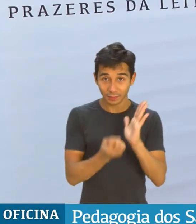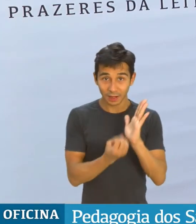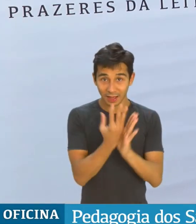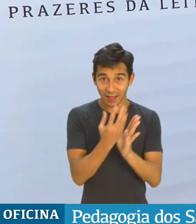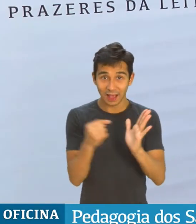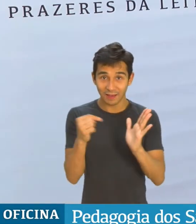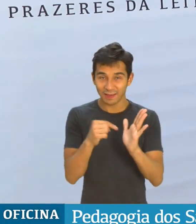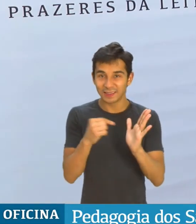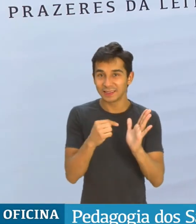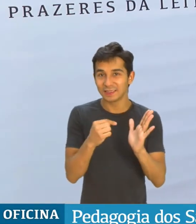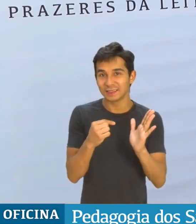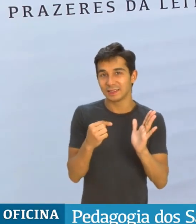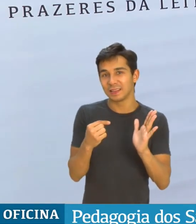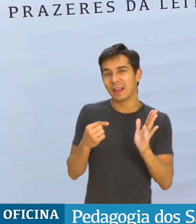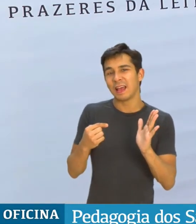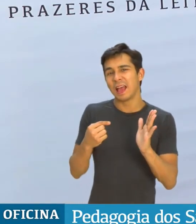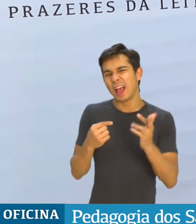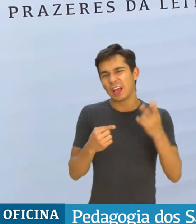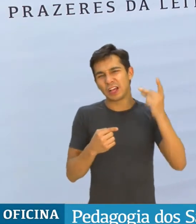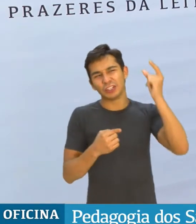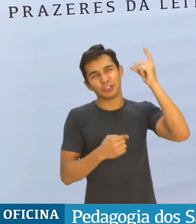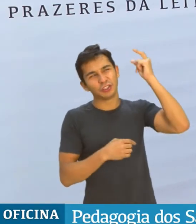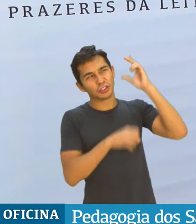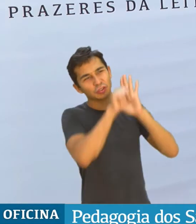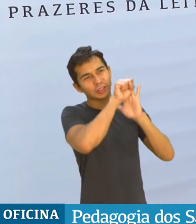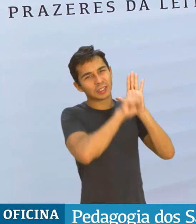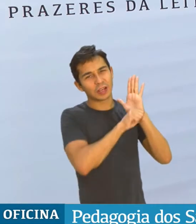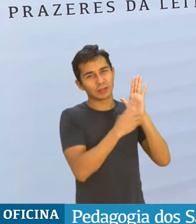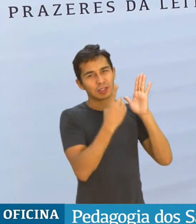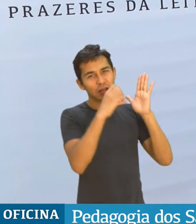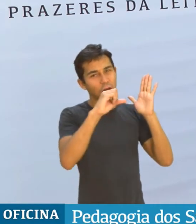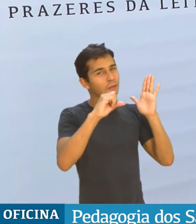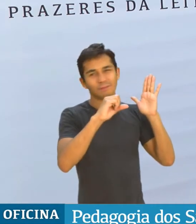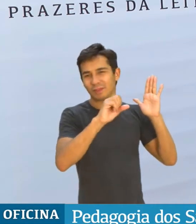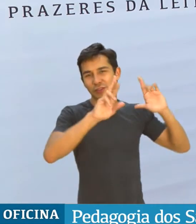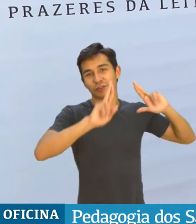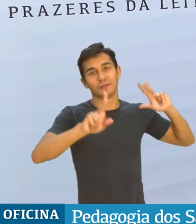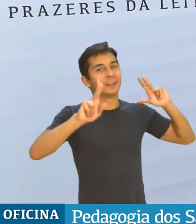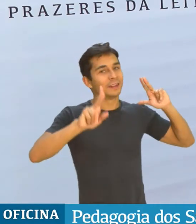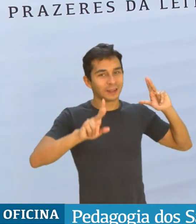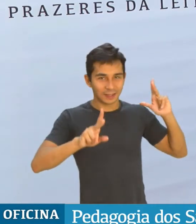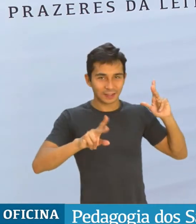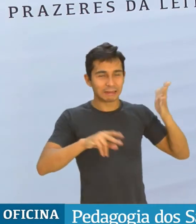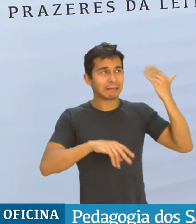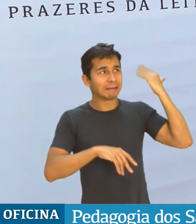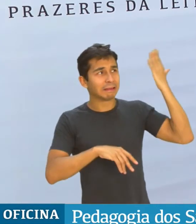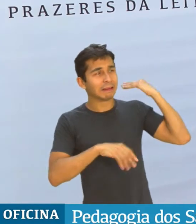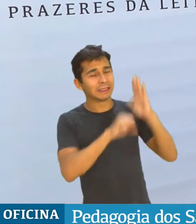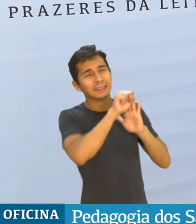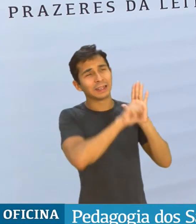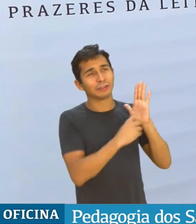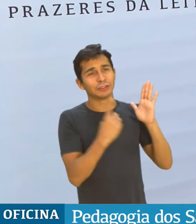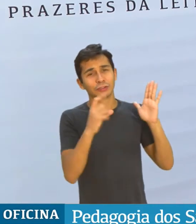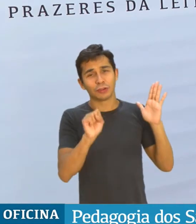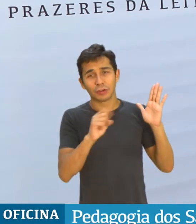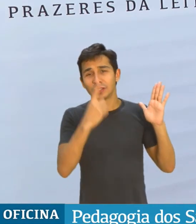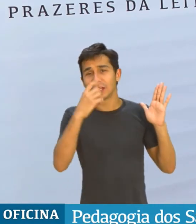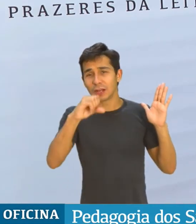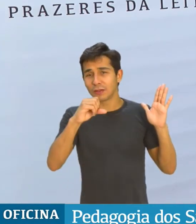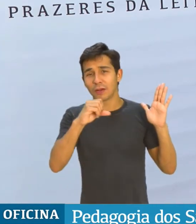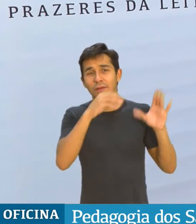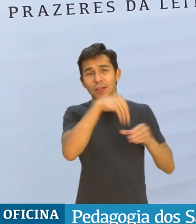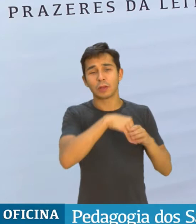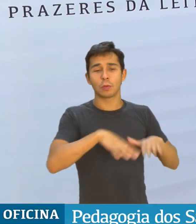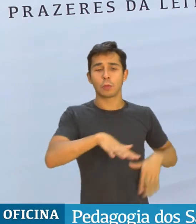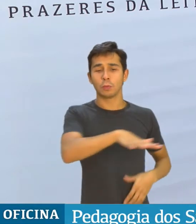atividade semelhante ao que era esse sarau lá do século XIX, do século XVIII, que era a atividade que acontecia